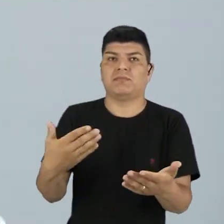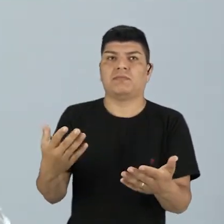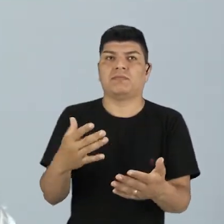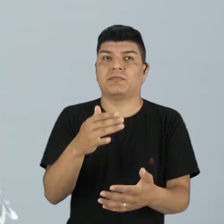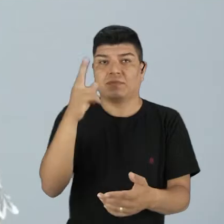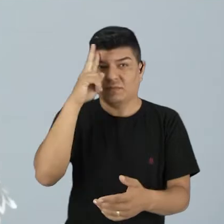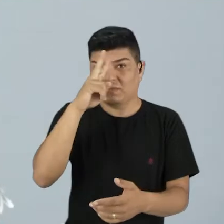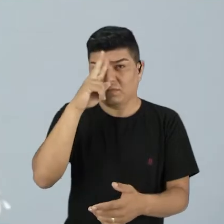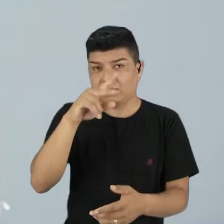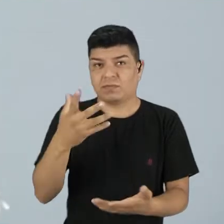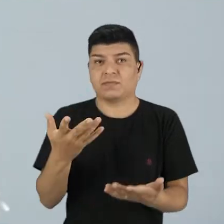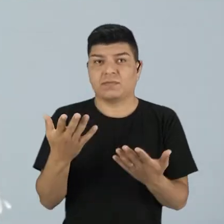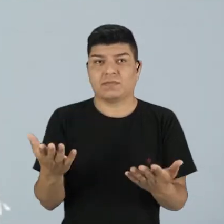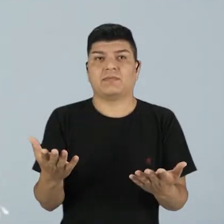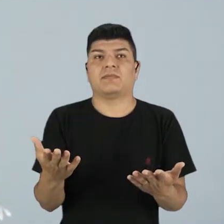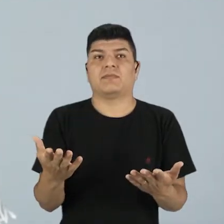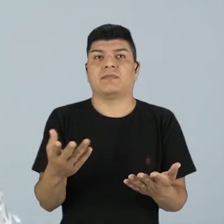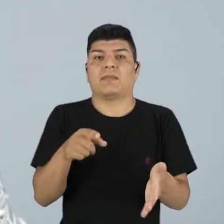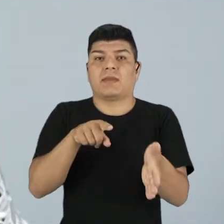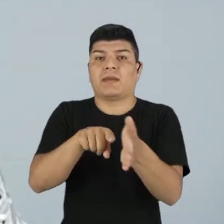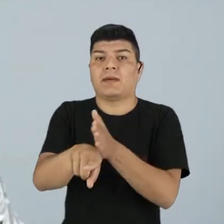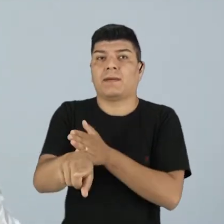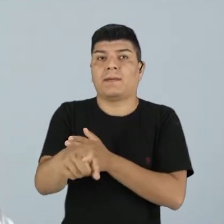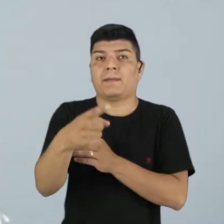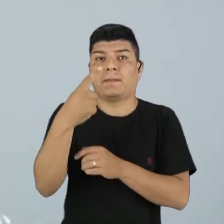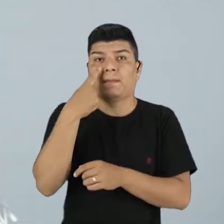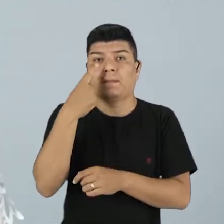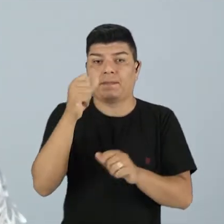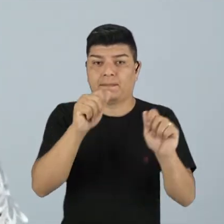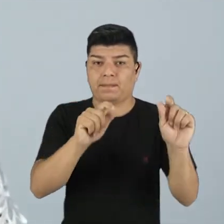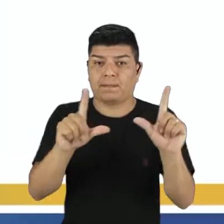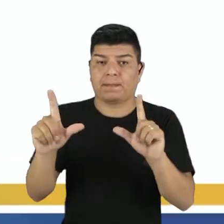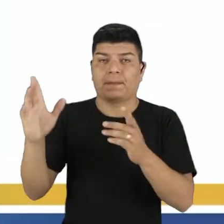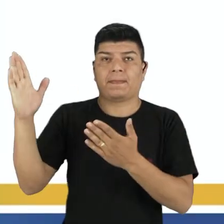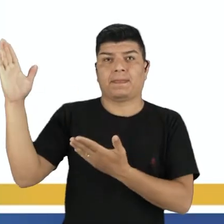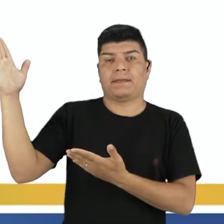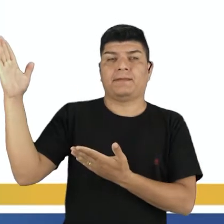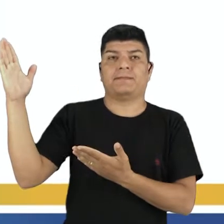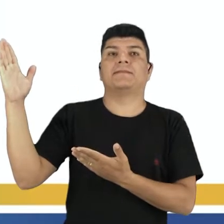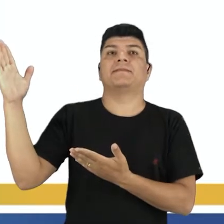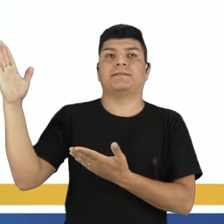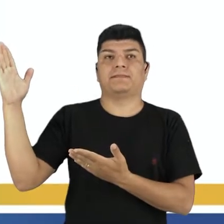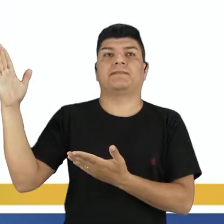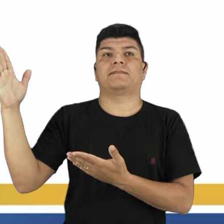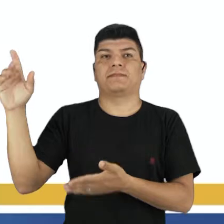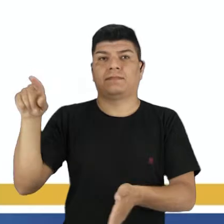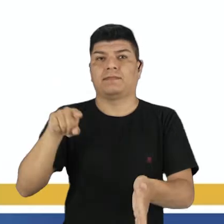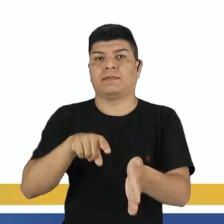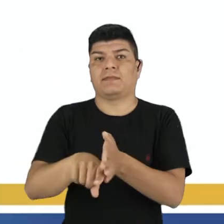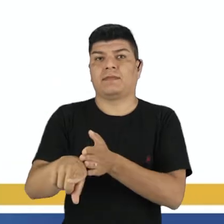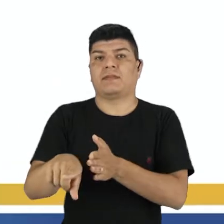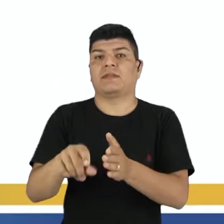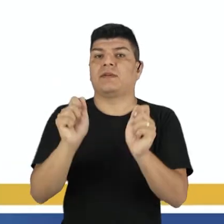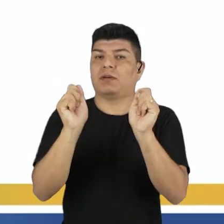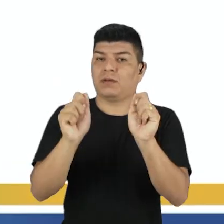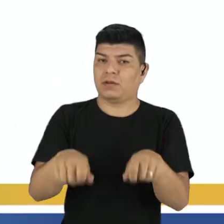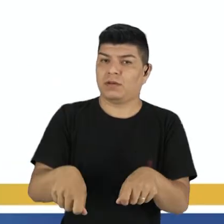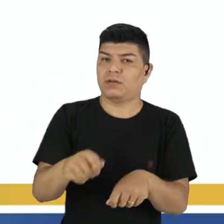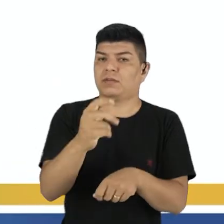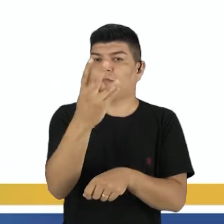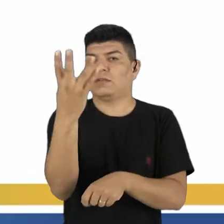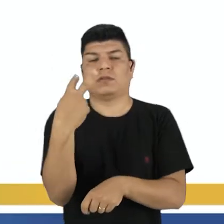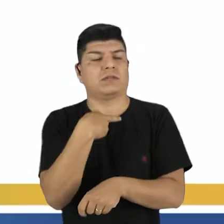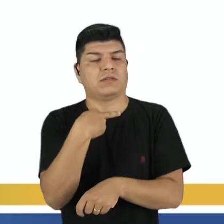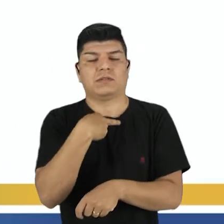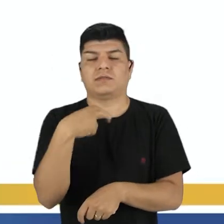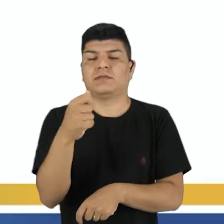Vamos relembrar? Então, para fazer a pergunta, observem aí na tela. Para fazer a pergunta de substantivos contáveis e incontáveis, a gente